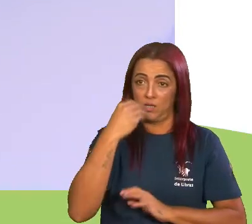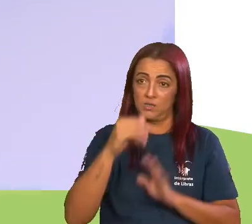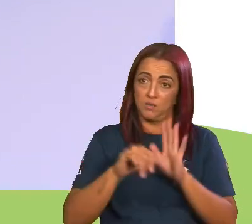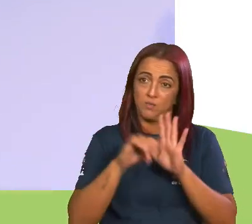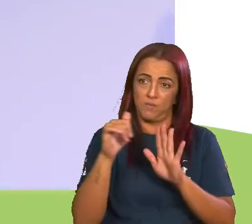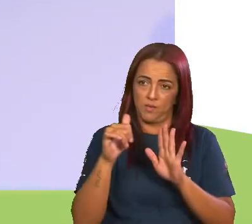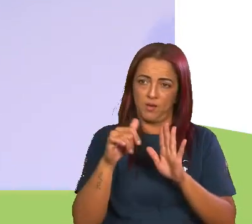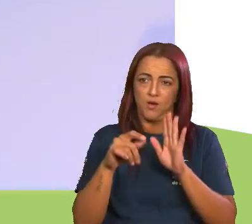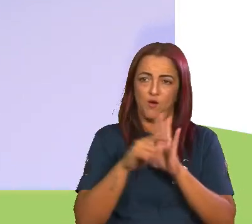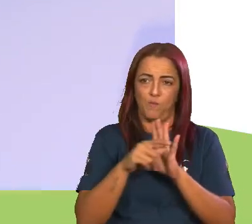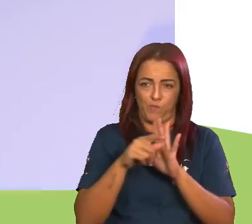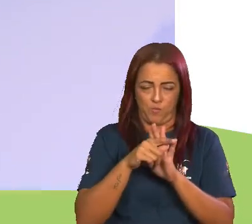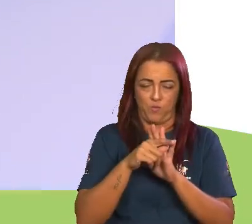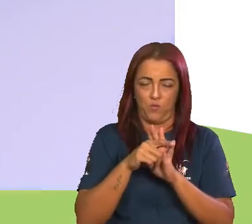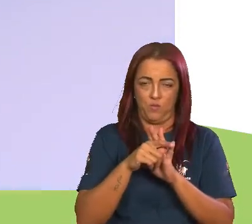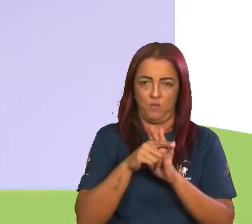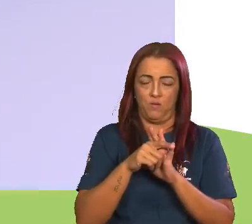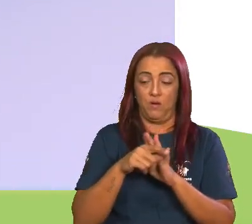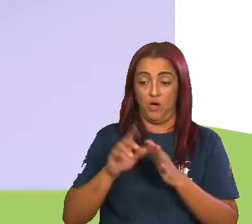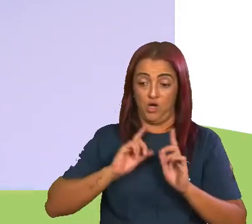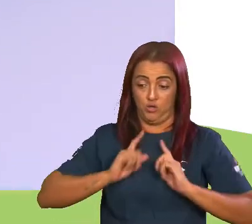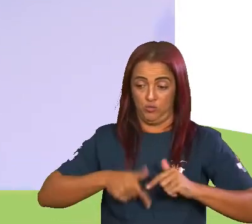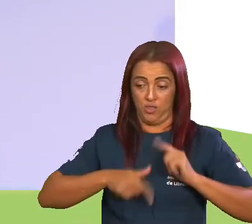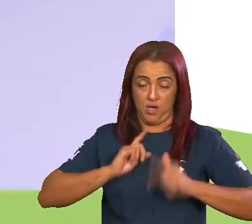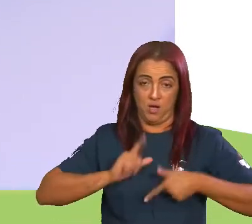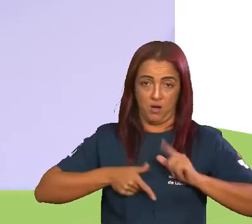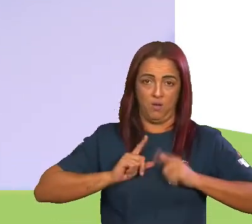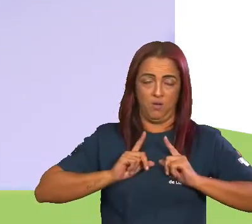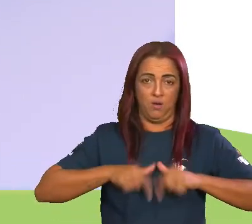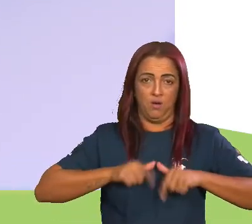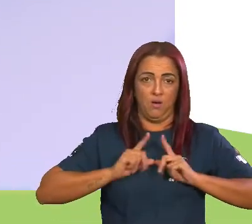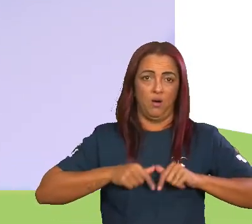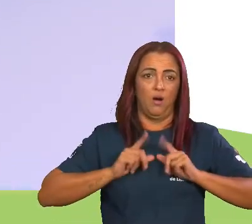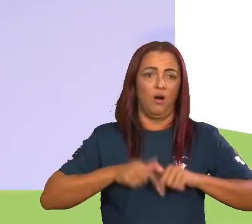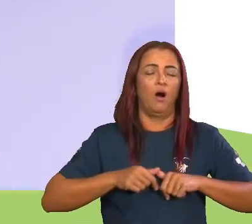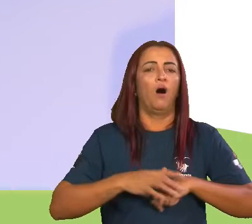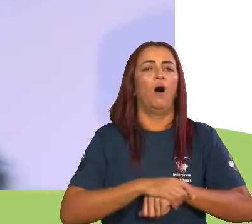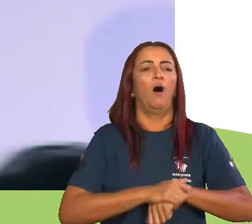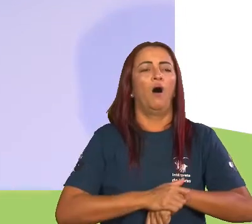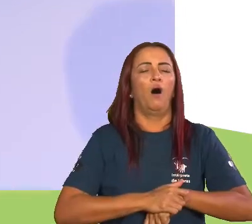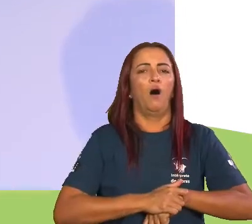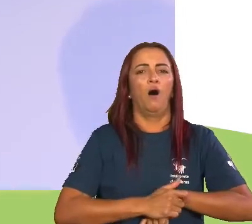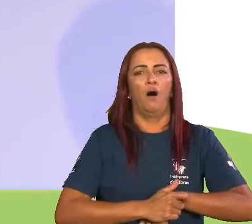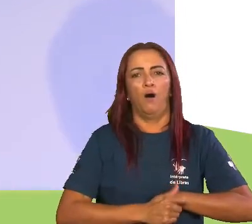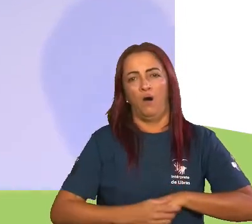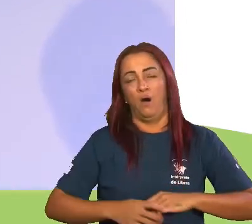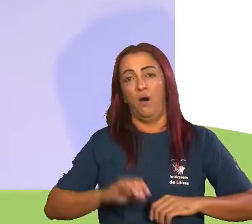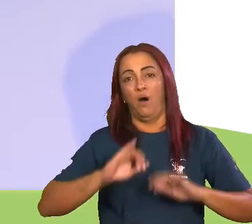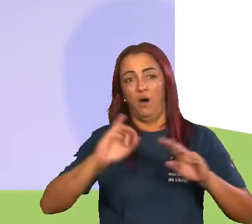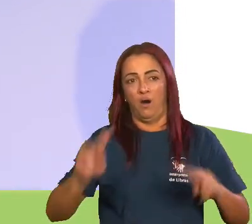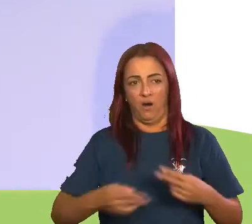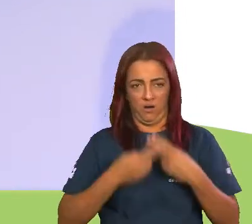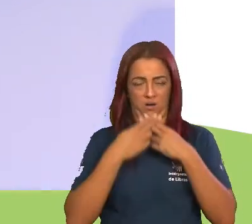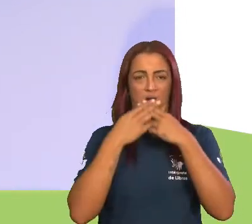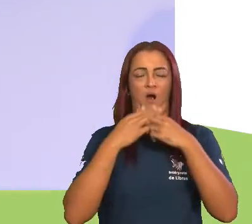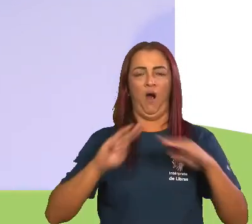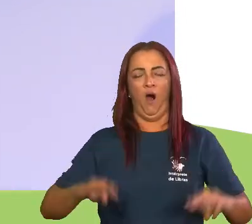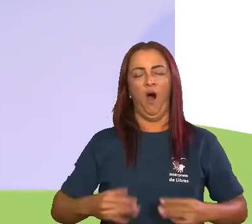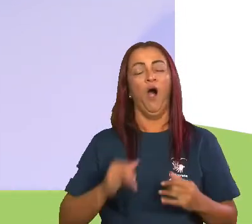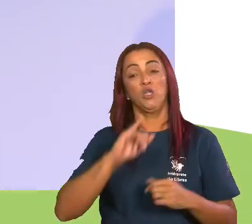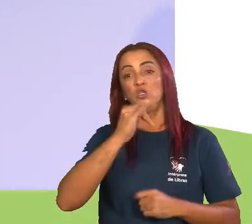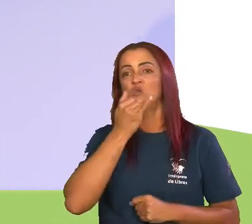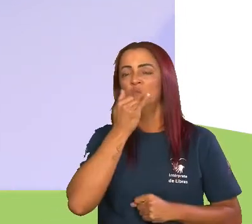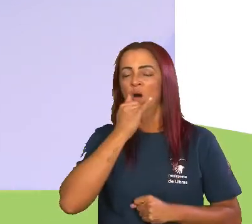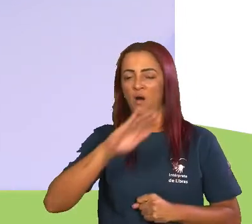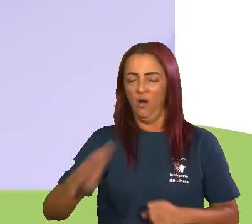com os judaicos. E lá com iorubás, bantos e todos esses que formam,